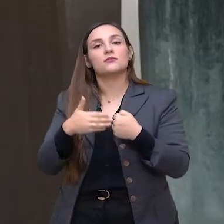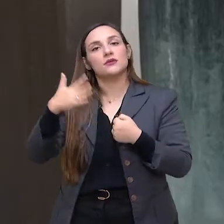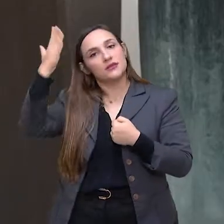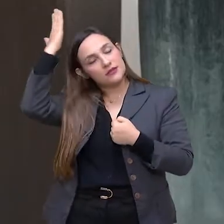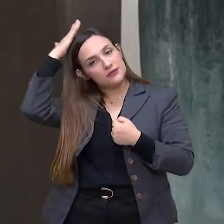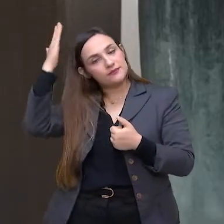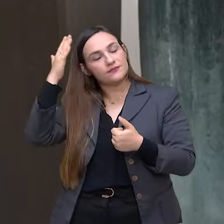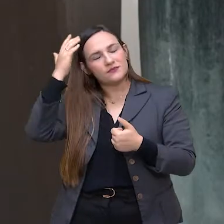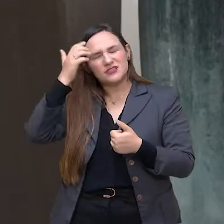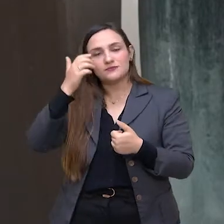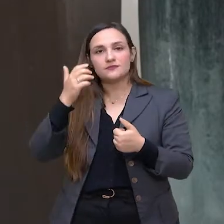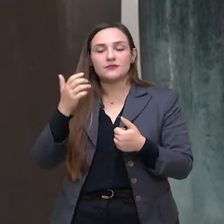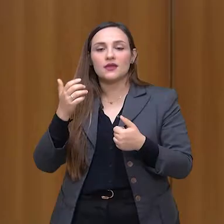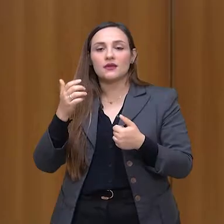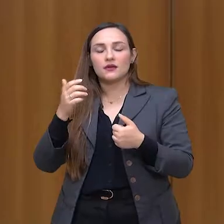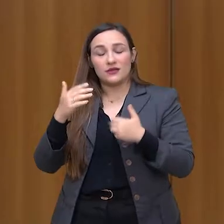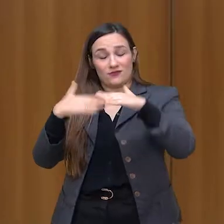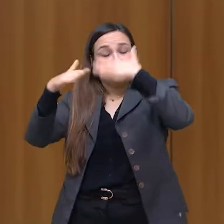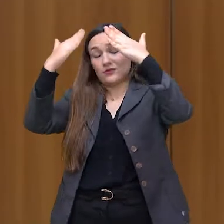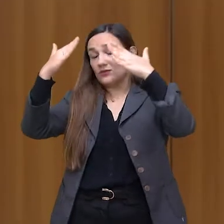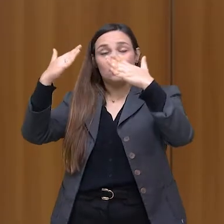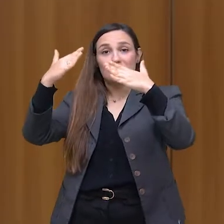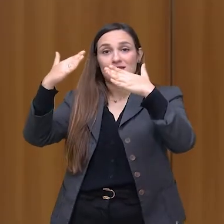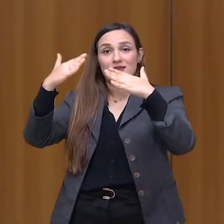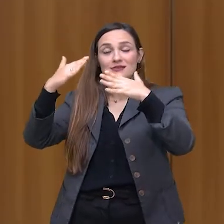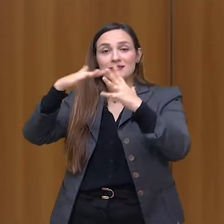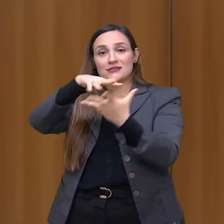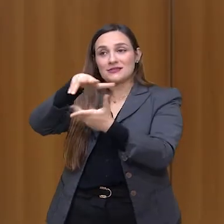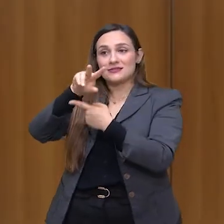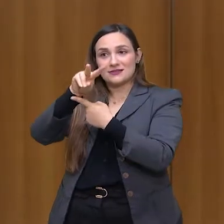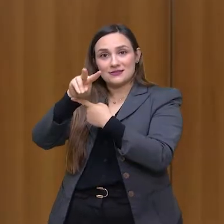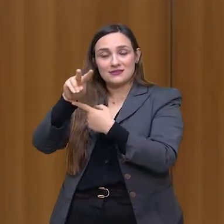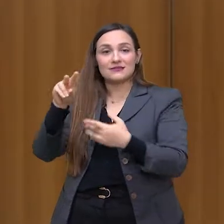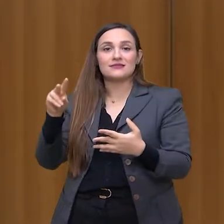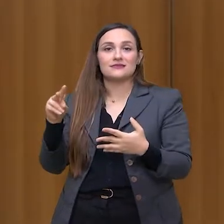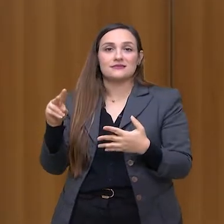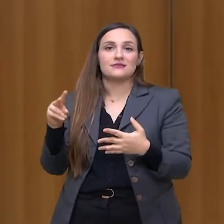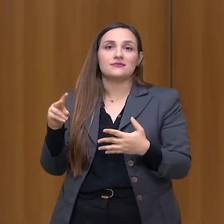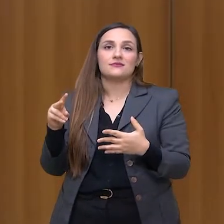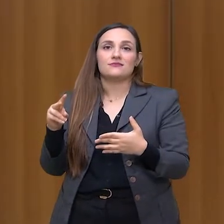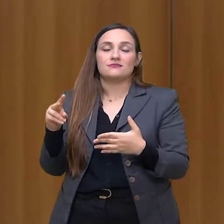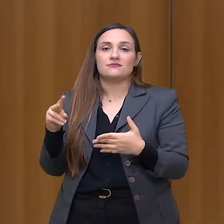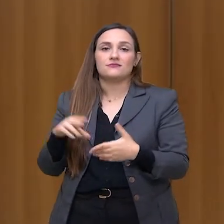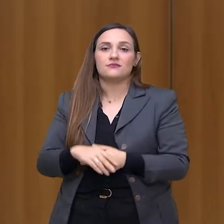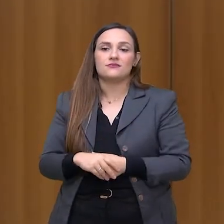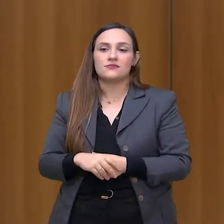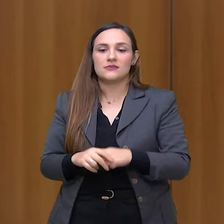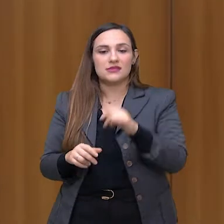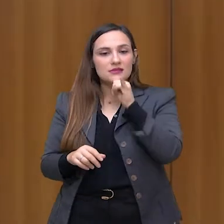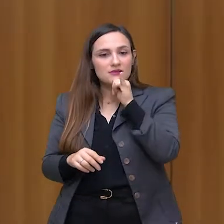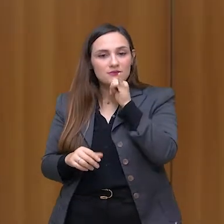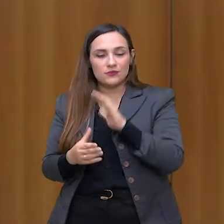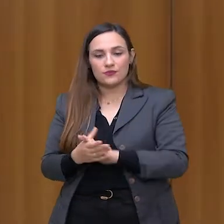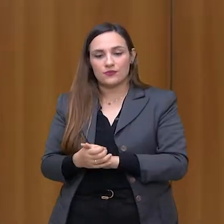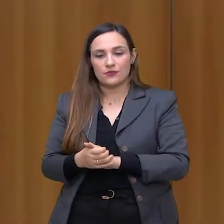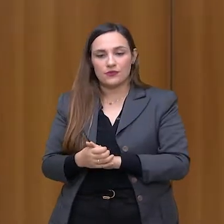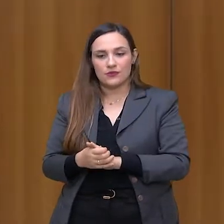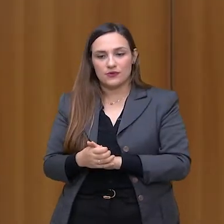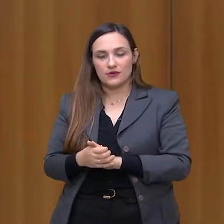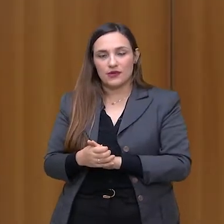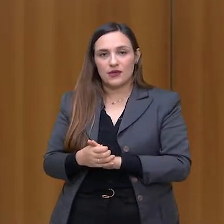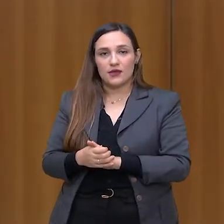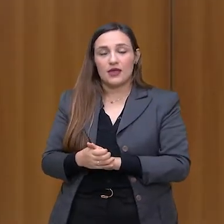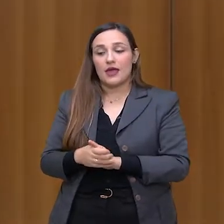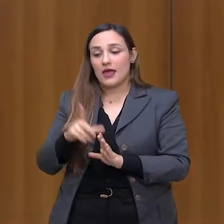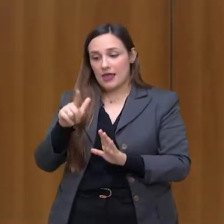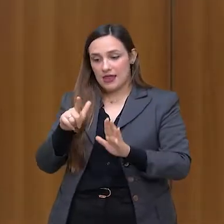medidas de proteção ambiental acabam sendo economicamente mais eficientes. Você pode anotar, por exemplo, a questão da